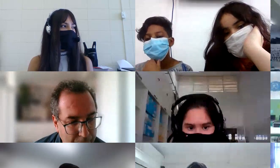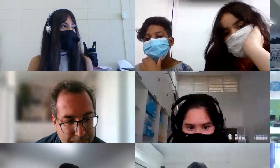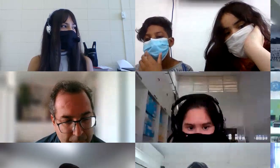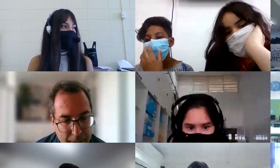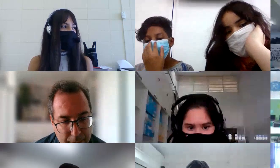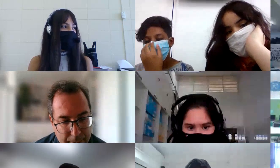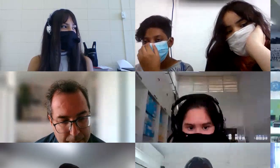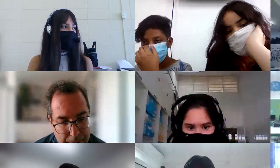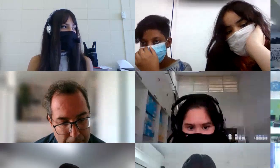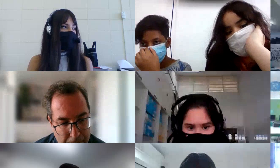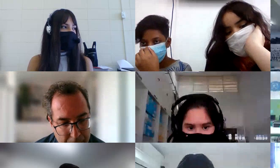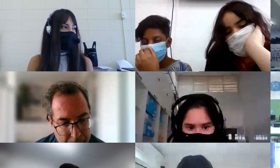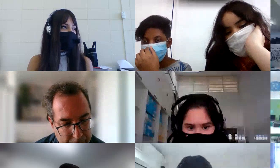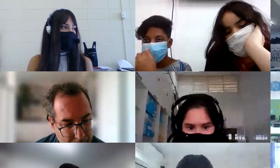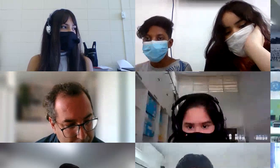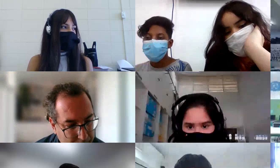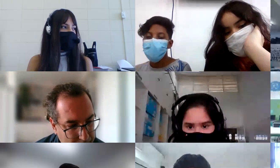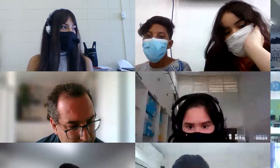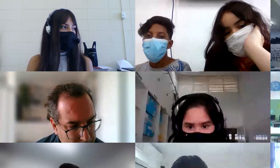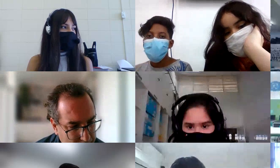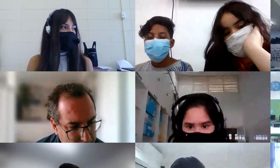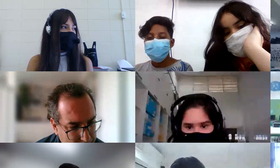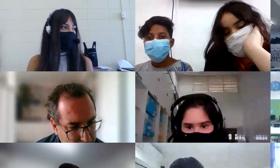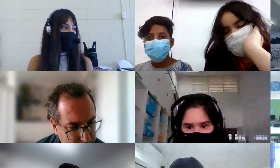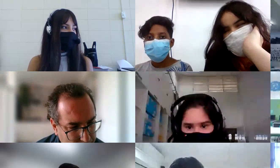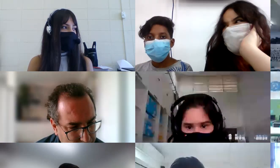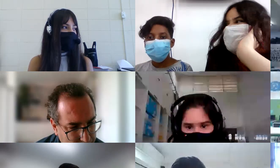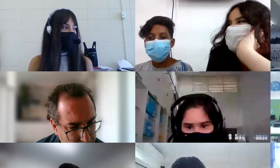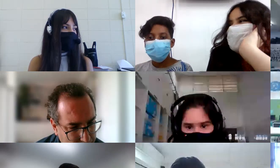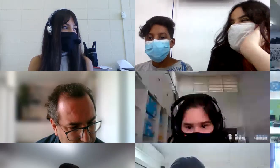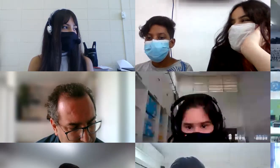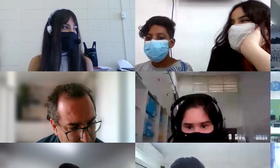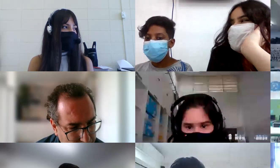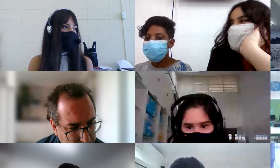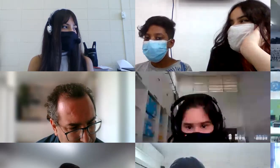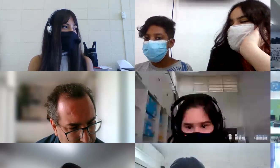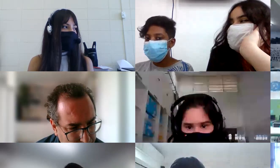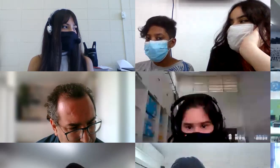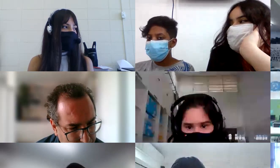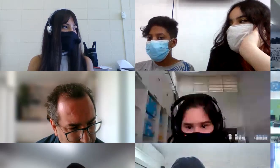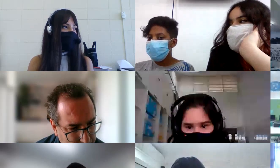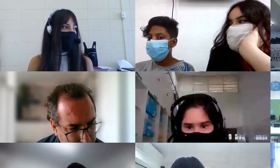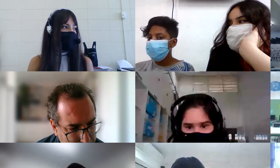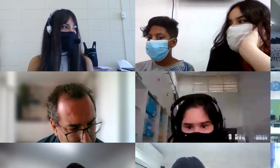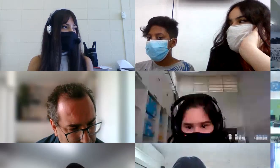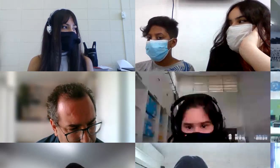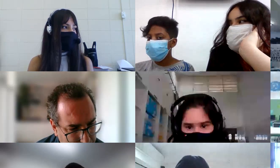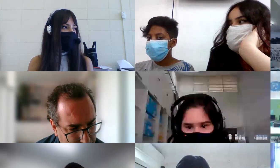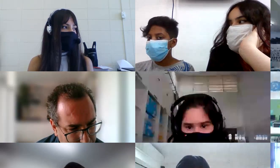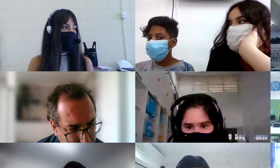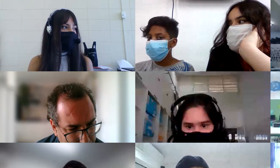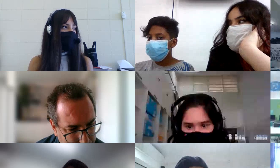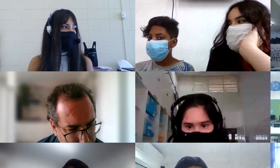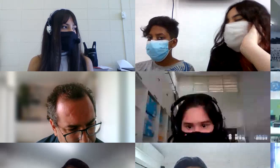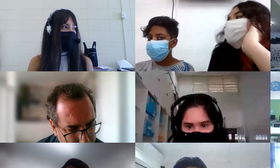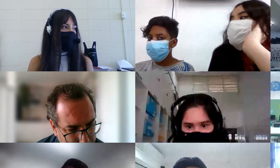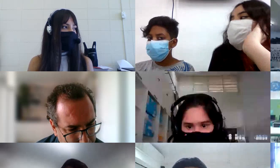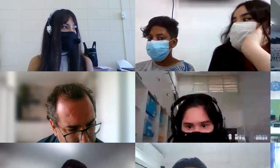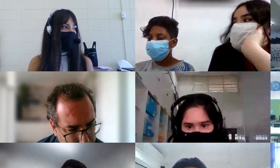Valeu muito. Valeu? Eu acho que ter falado sobre isso, ainda mais com outras pessoas da nossa faixa